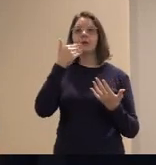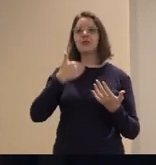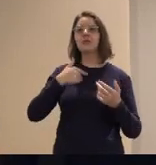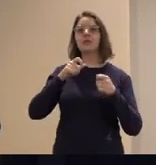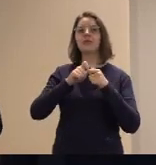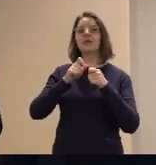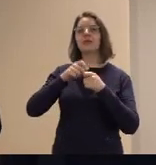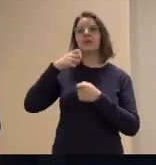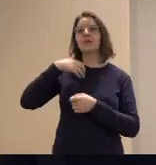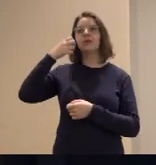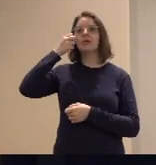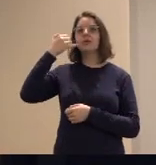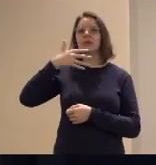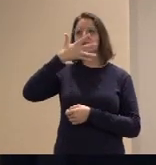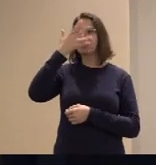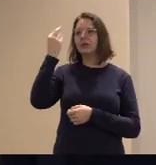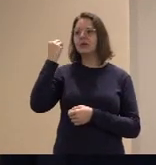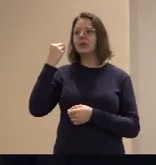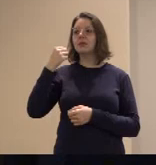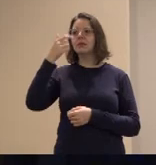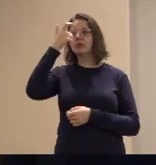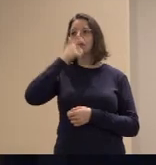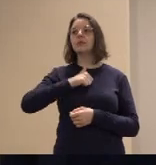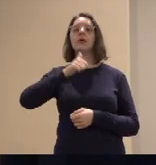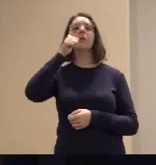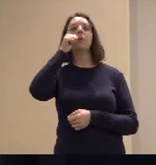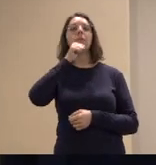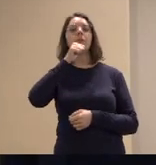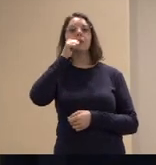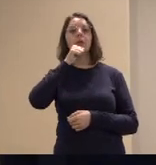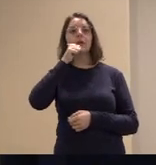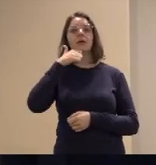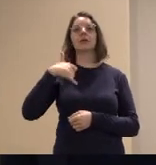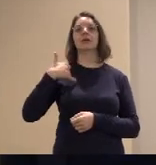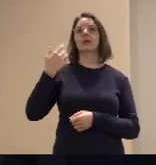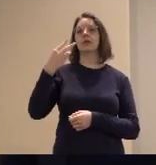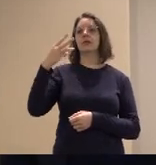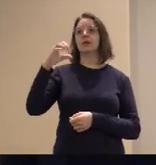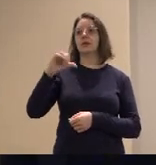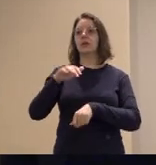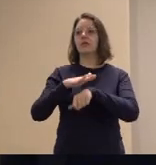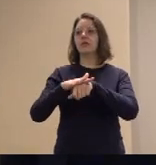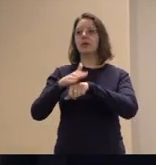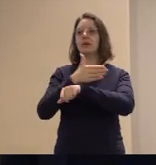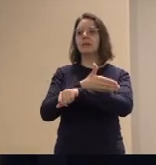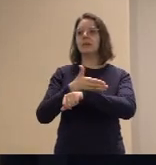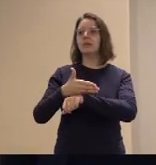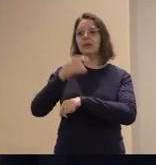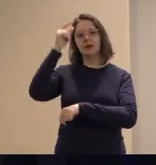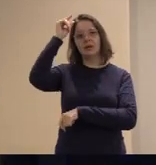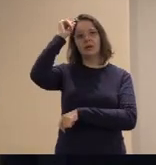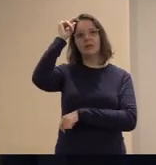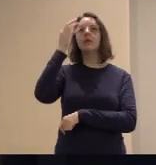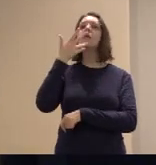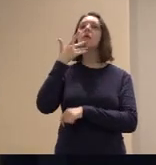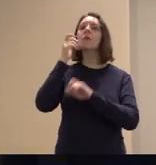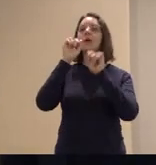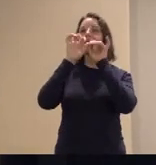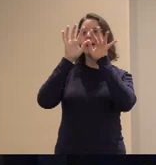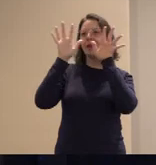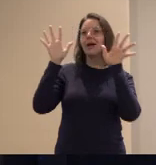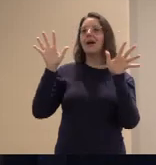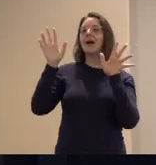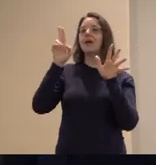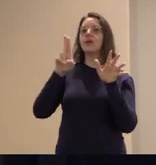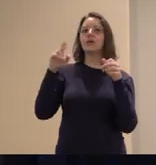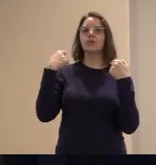mulher de 39 anos, de pele branca, cabelos claros, visto